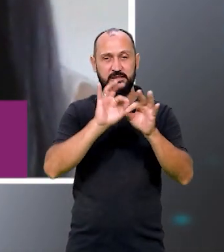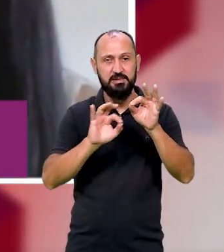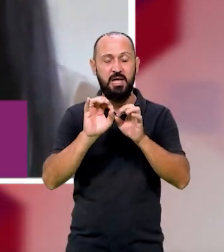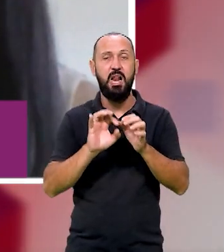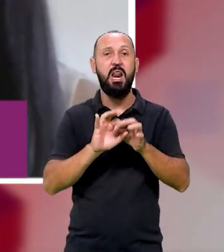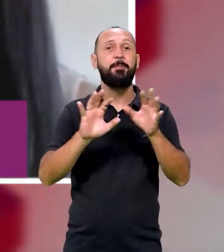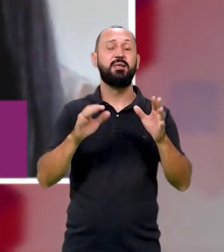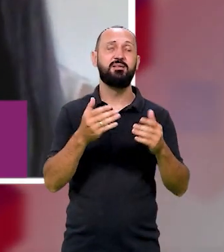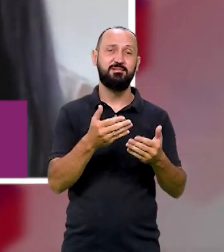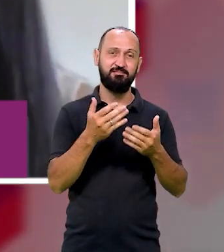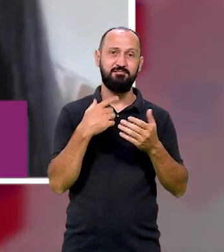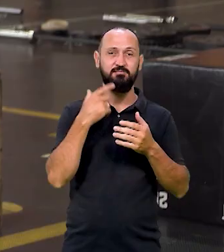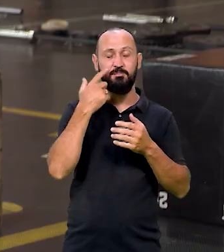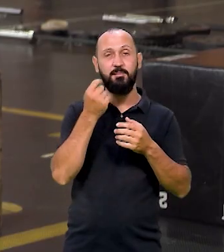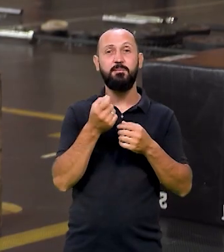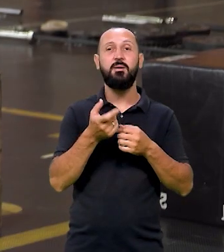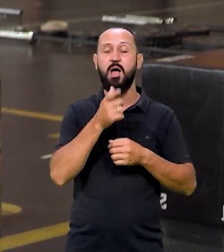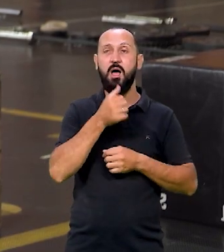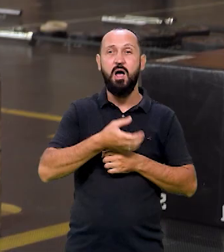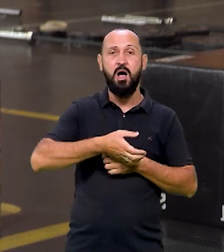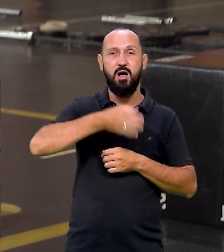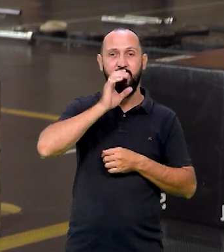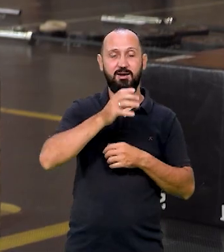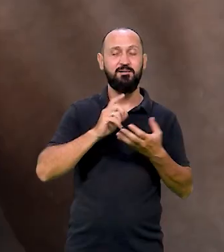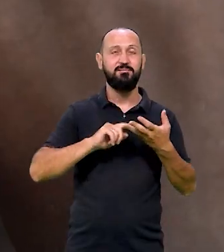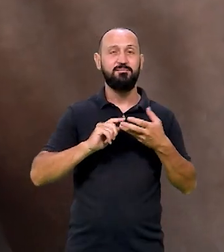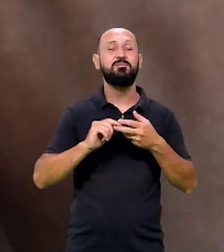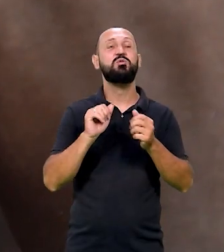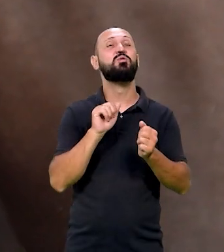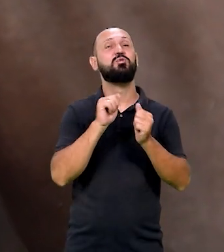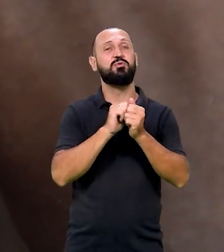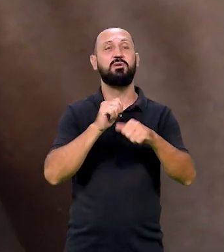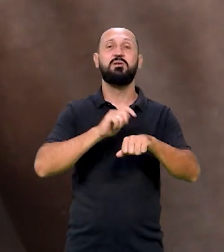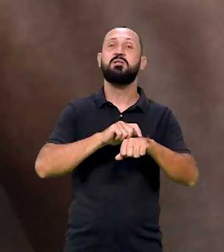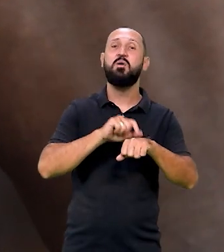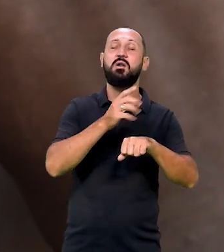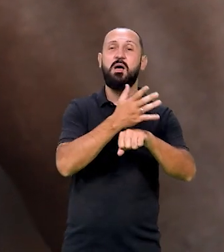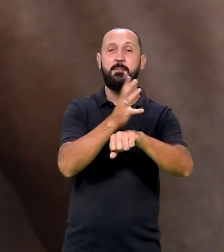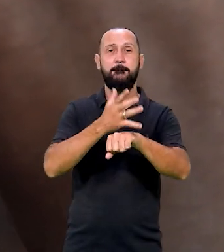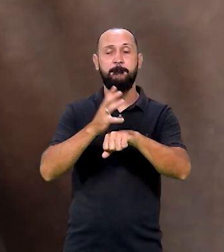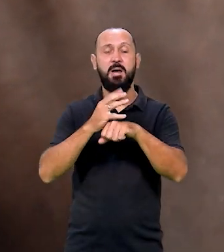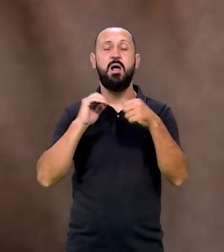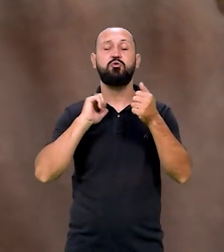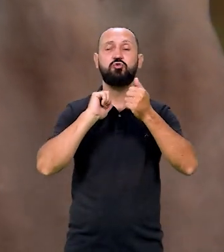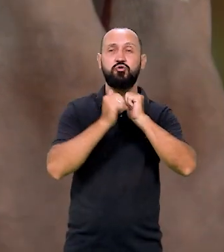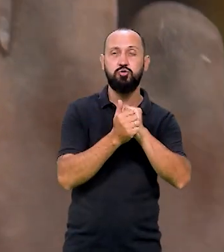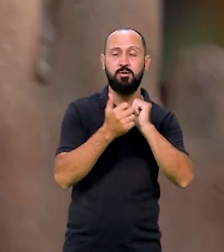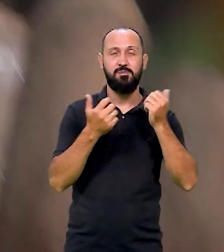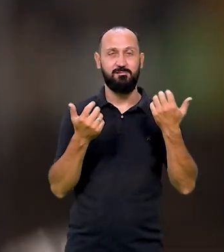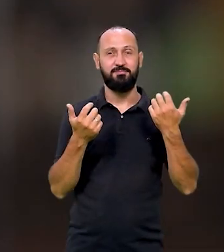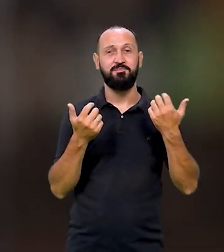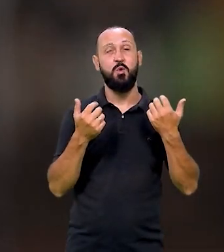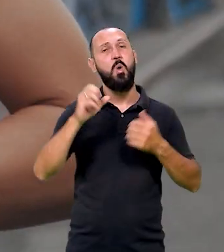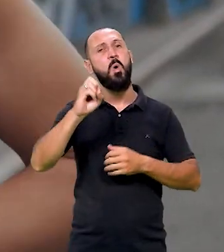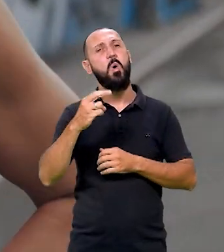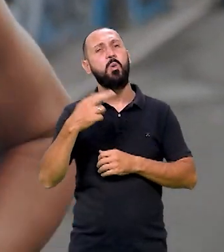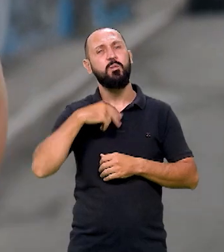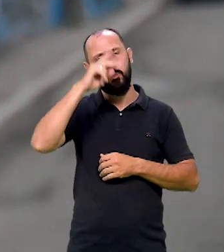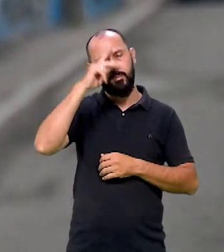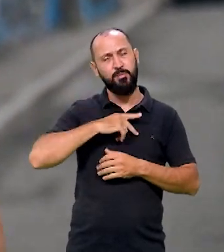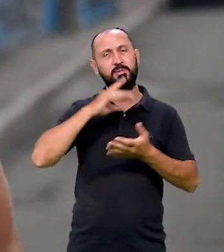Então, é muito importante se atentar com a reposição desses eletrólitos quando se trata de praticante de atividade física, de